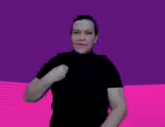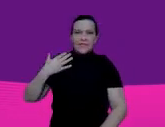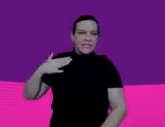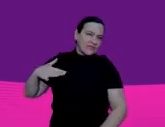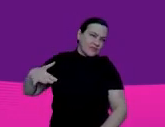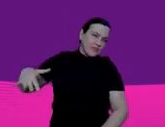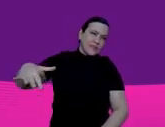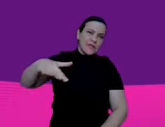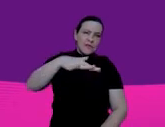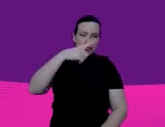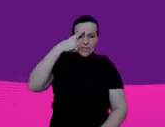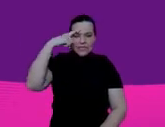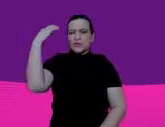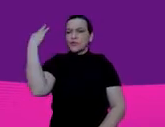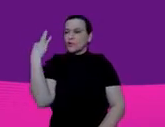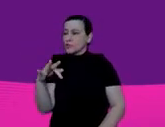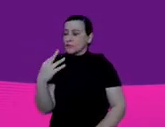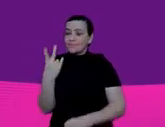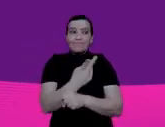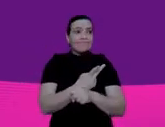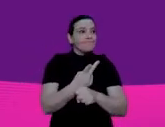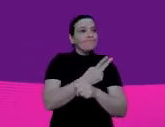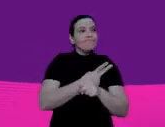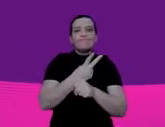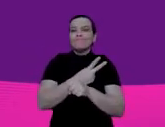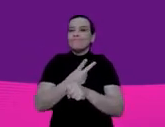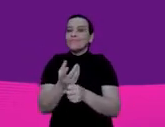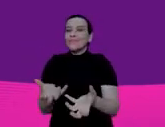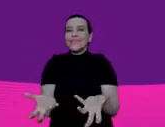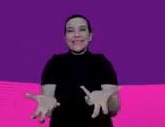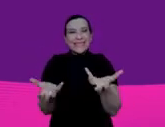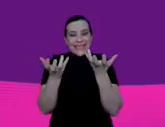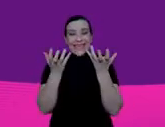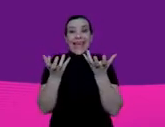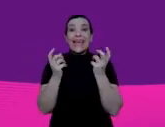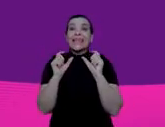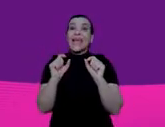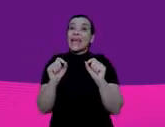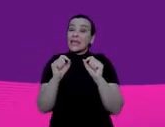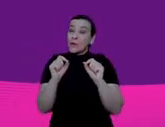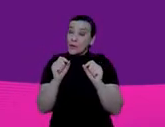que buscam aí o nosso serviço, trazendo